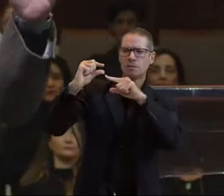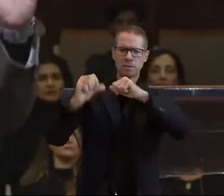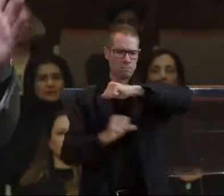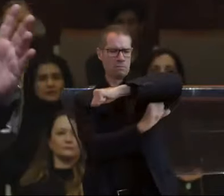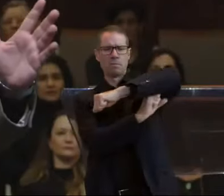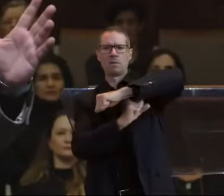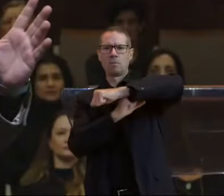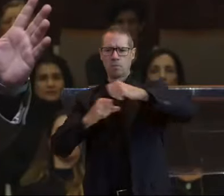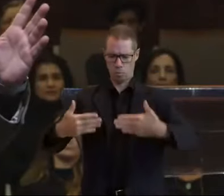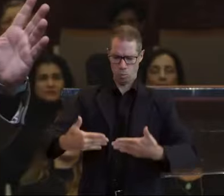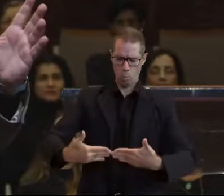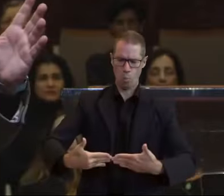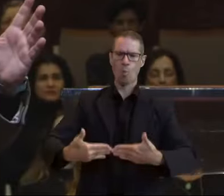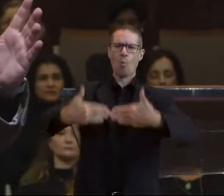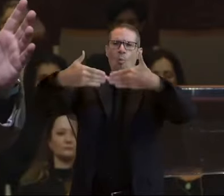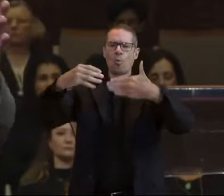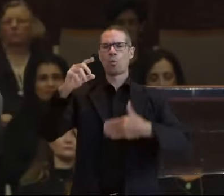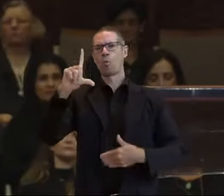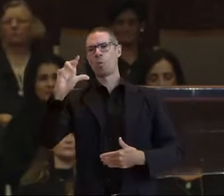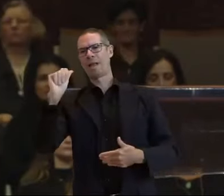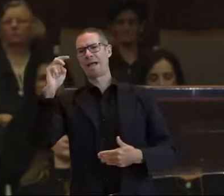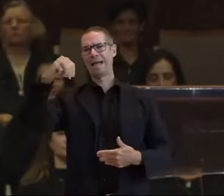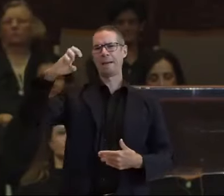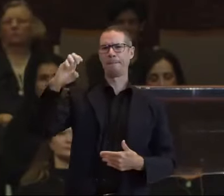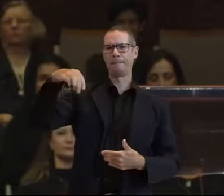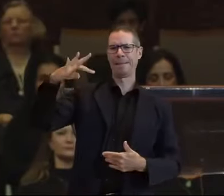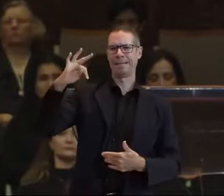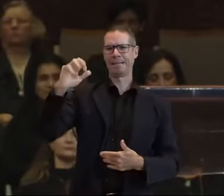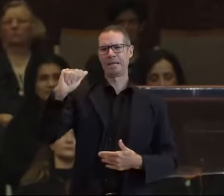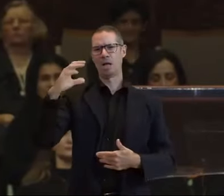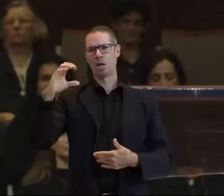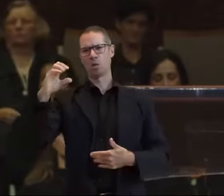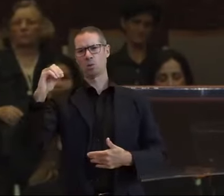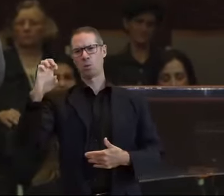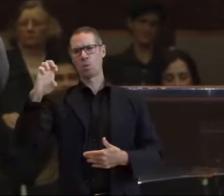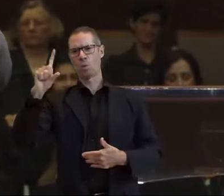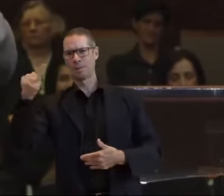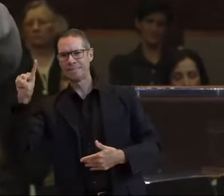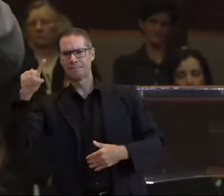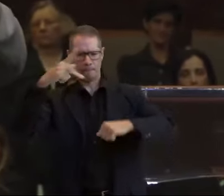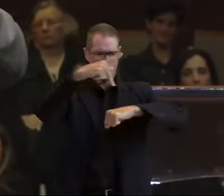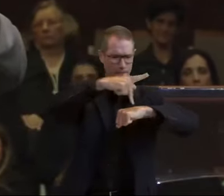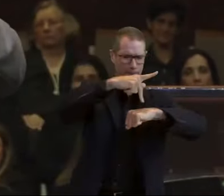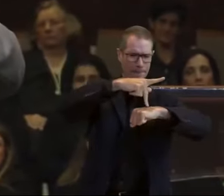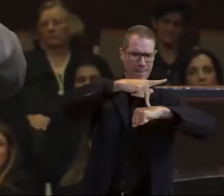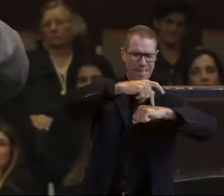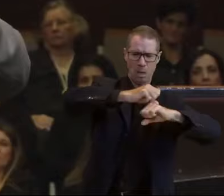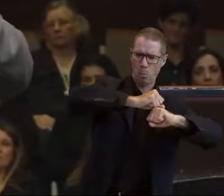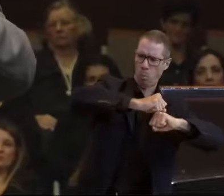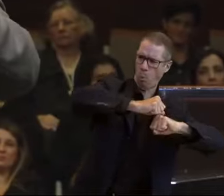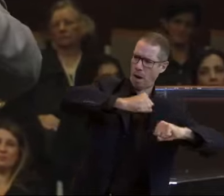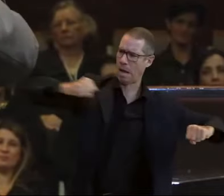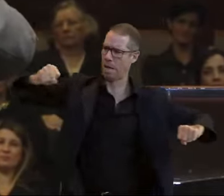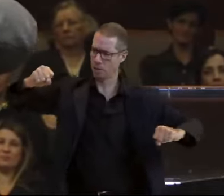chamado Muro das Lamentações. E a gente olha para o Muro das Lamentações, tem pedras